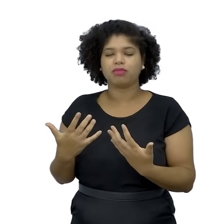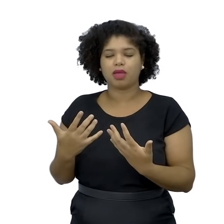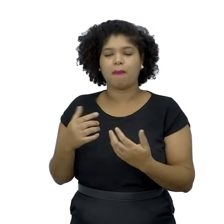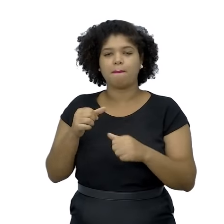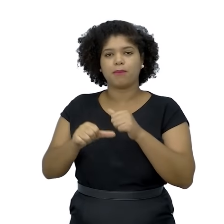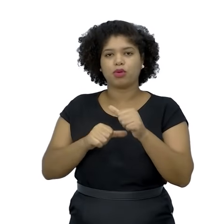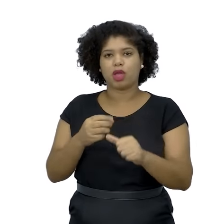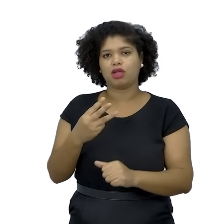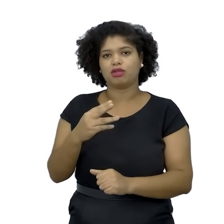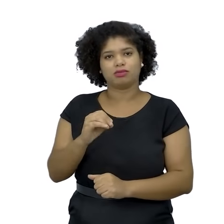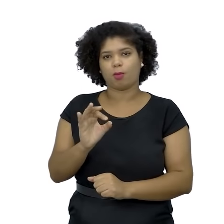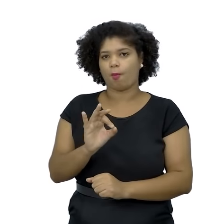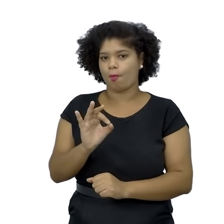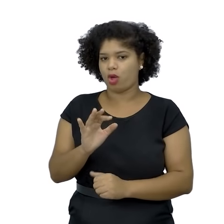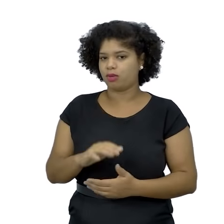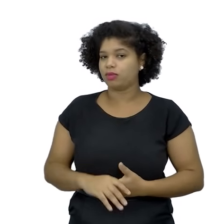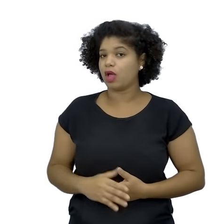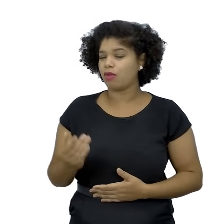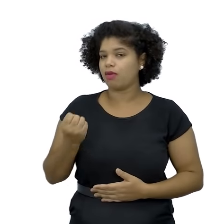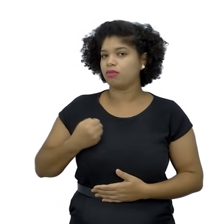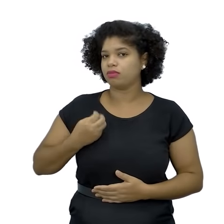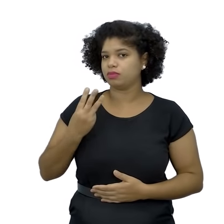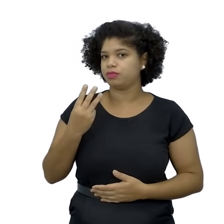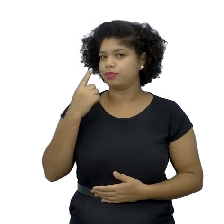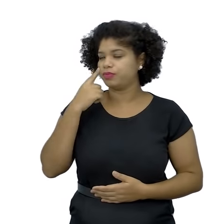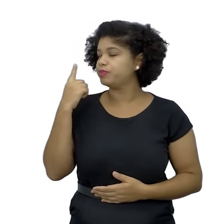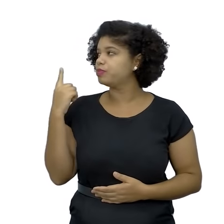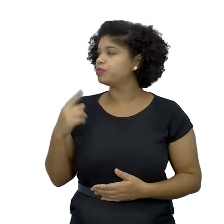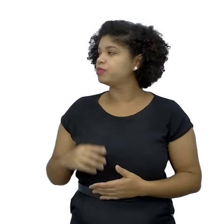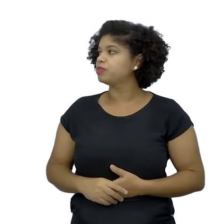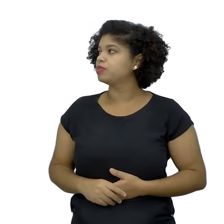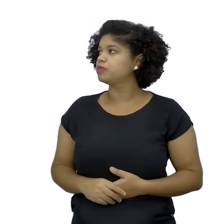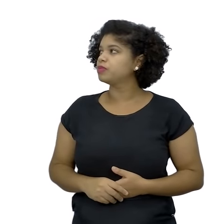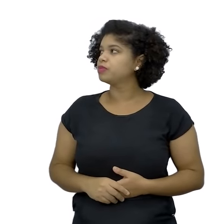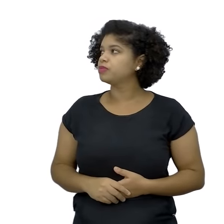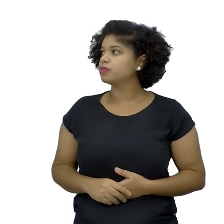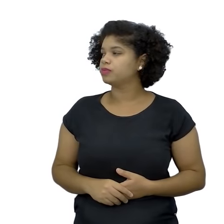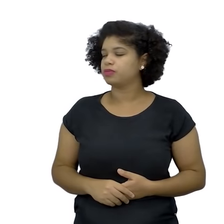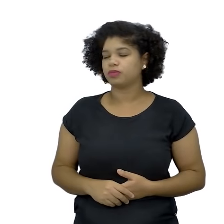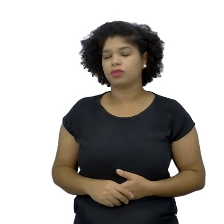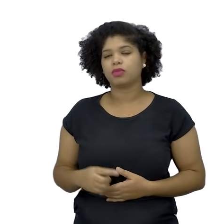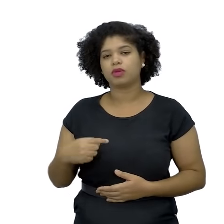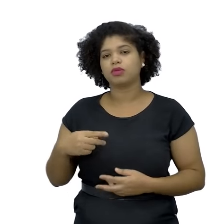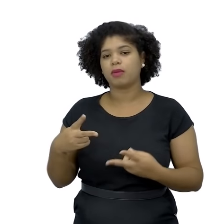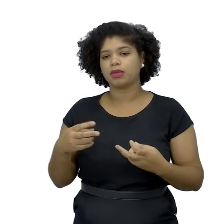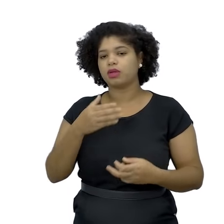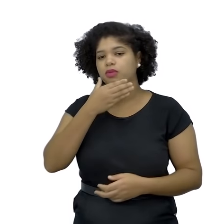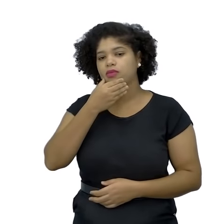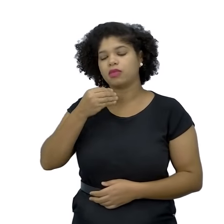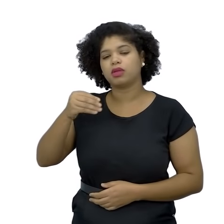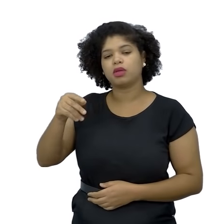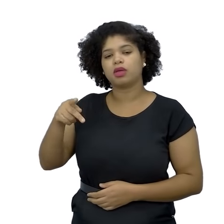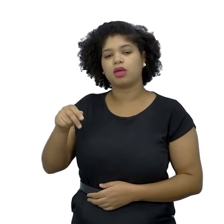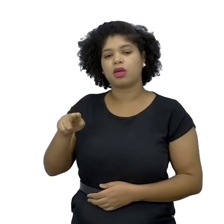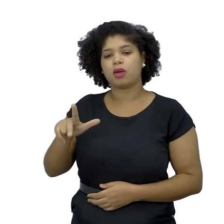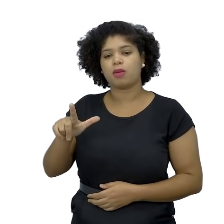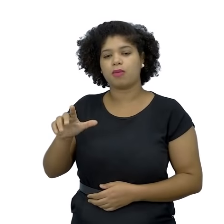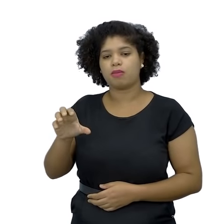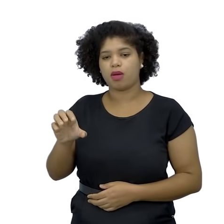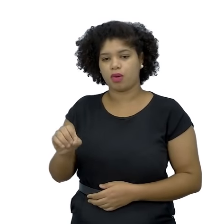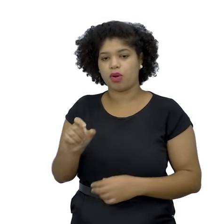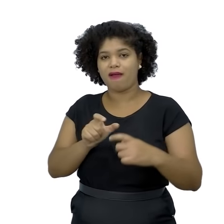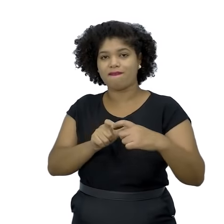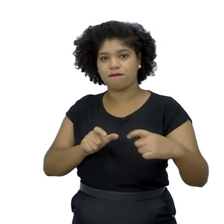todo. E o problema 3, né, pode-se perceber aqui, né, Paulo tinha 25 figurinhas, deu 10